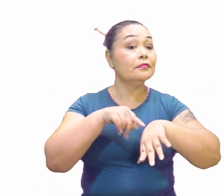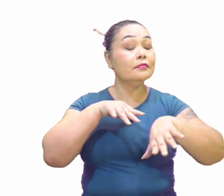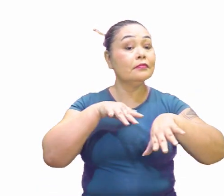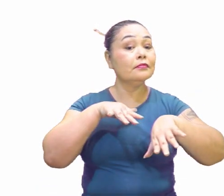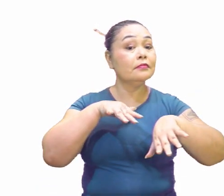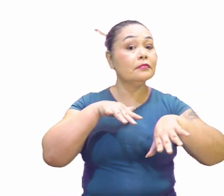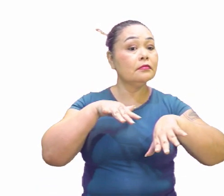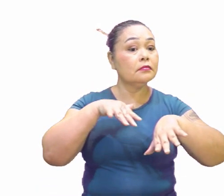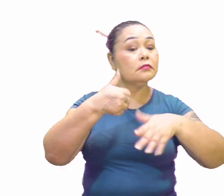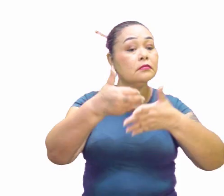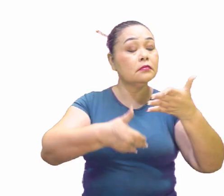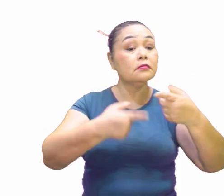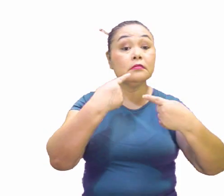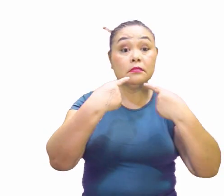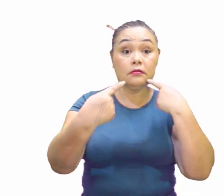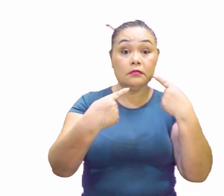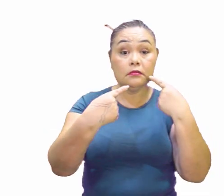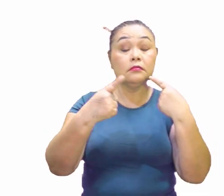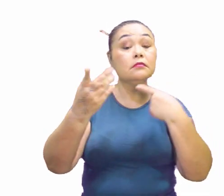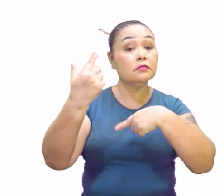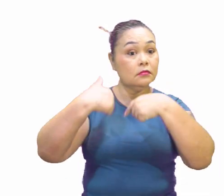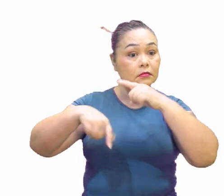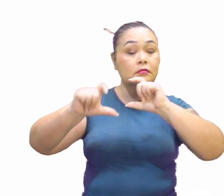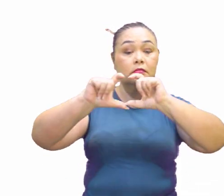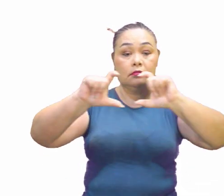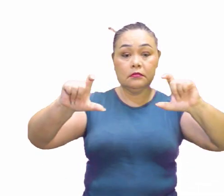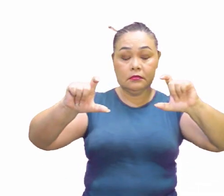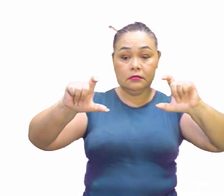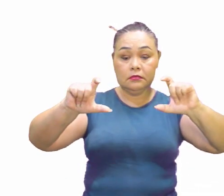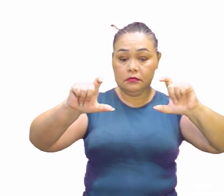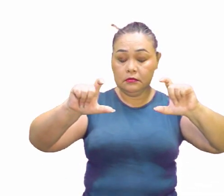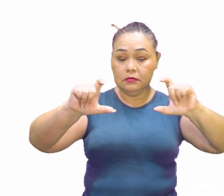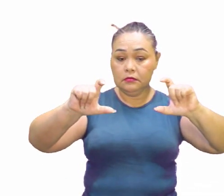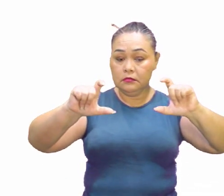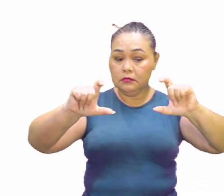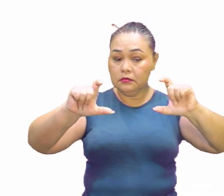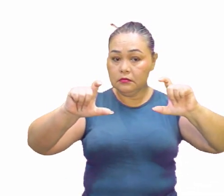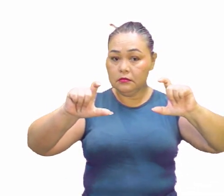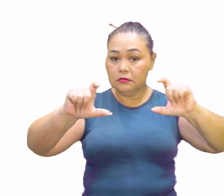em que se desenvolve os argumentos que foram apresentados